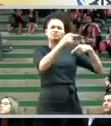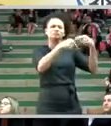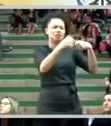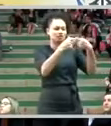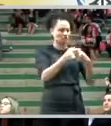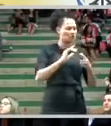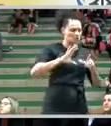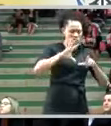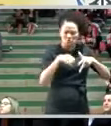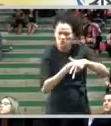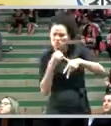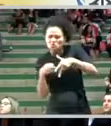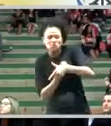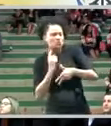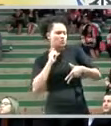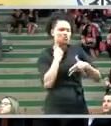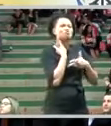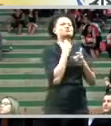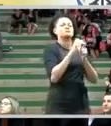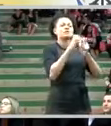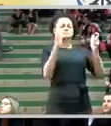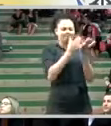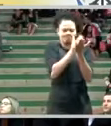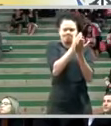corrupção. Ainda tinha uma geração comprometida.